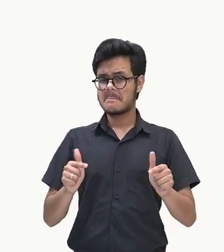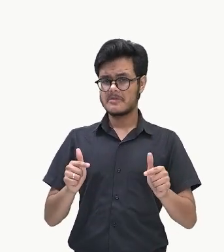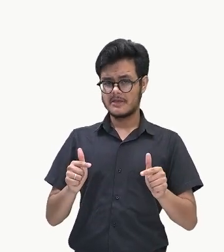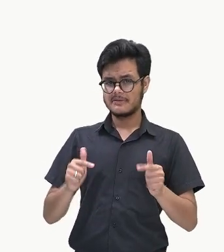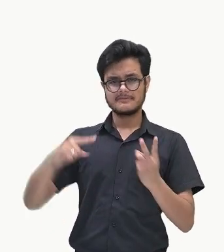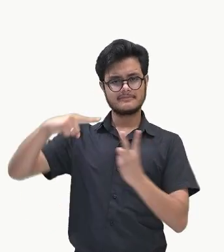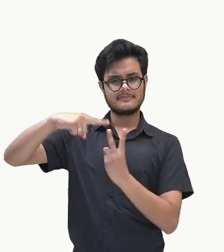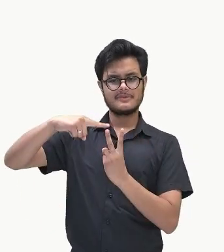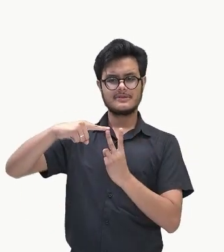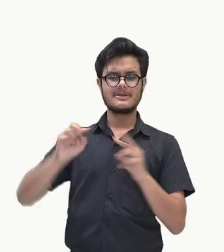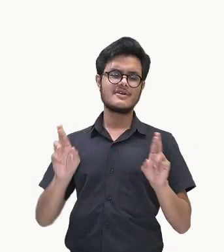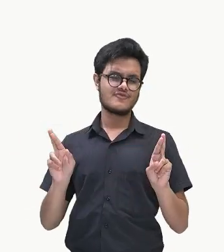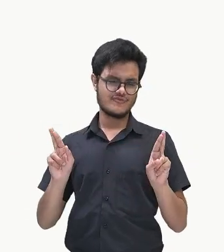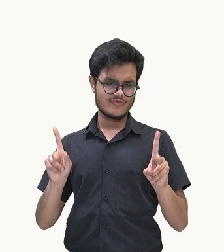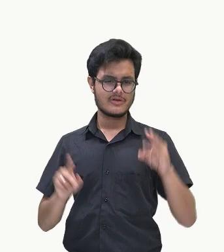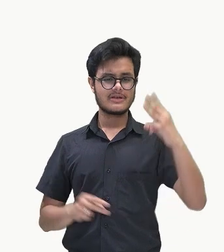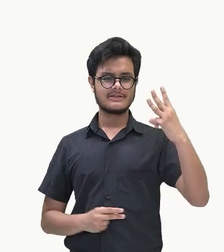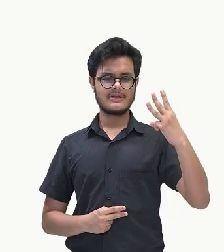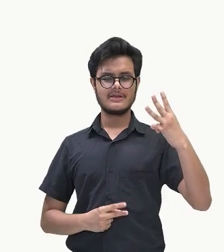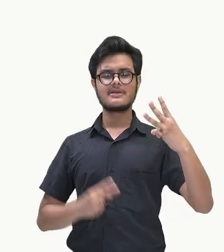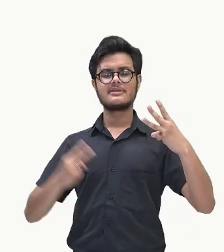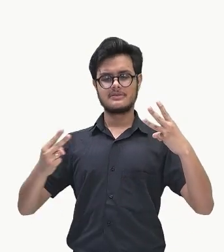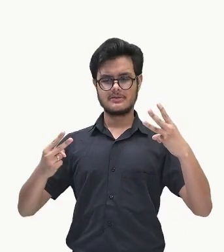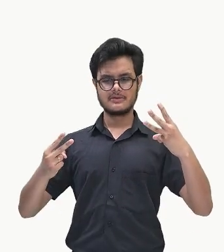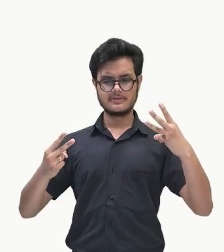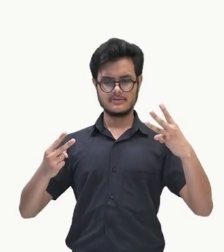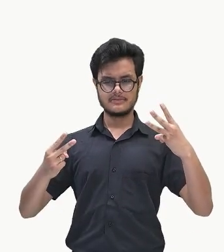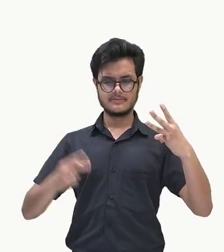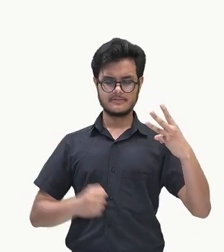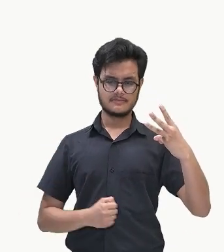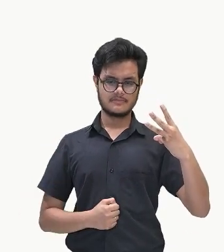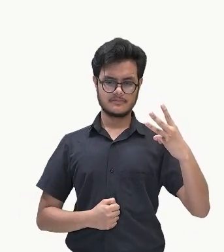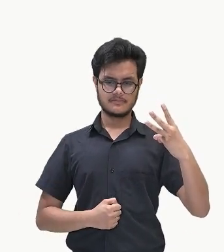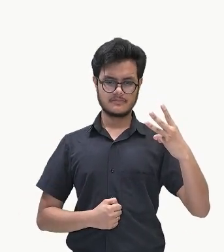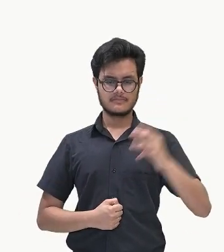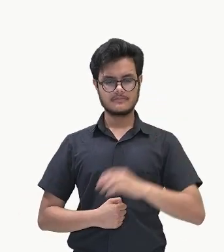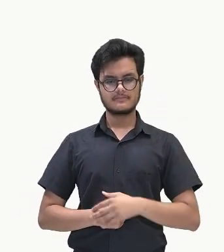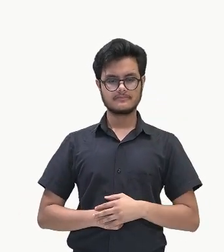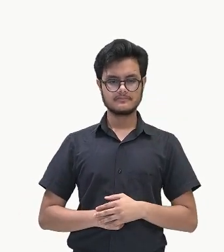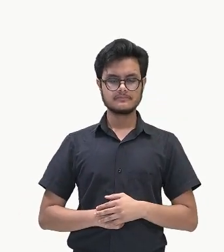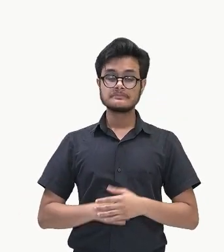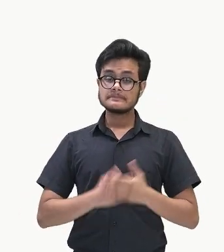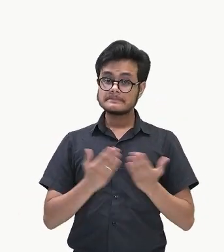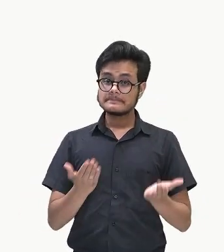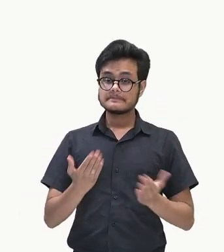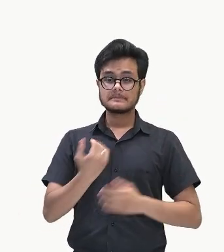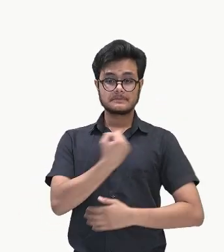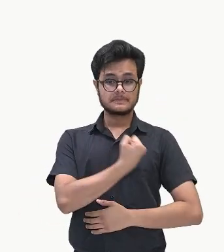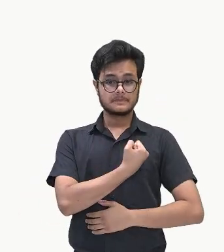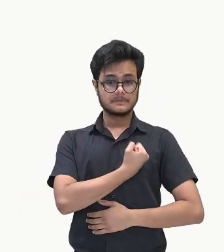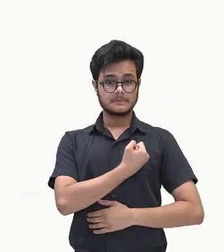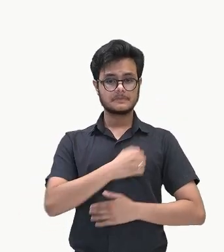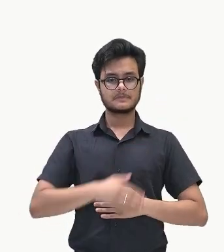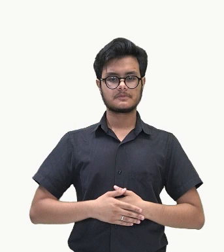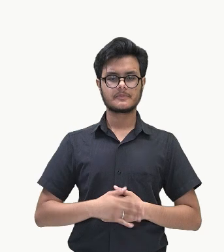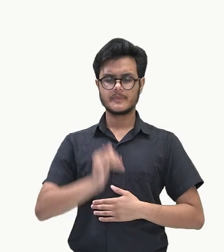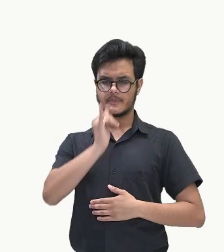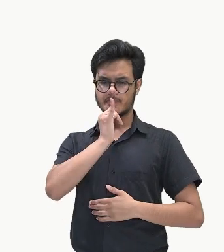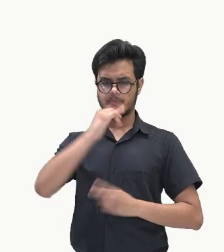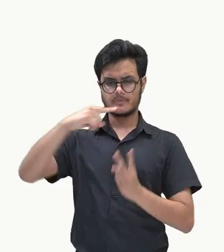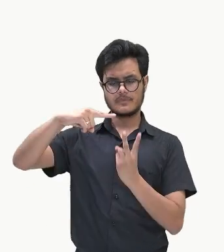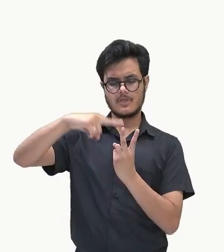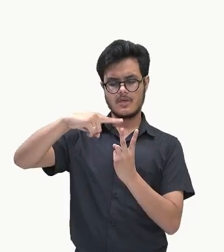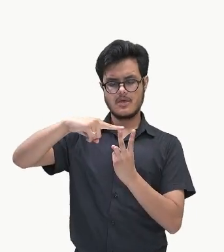índice, nem o mesmo radicando. Vamos dizer que o número fosse